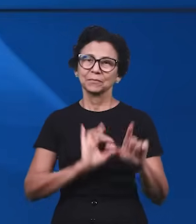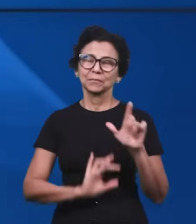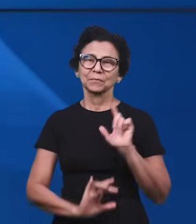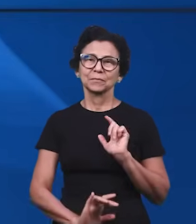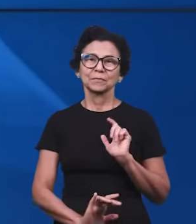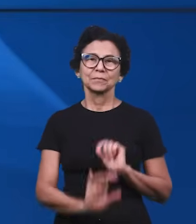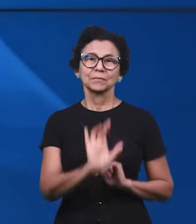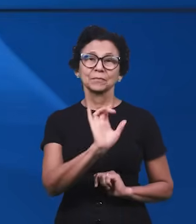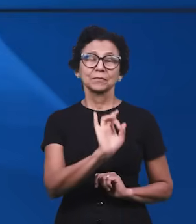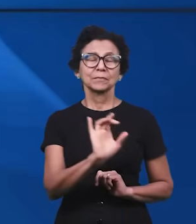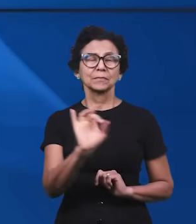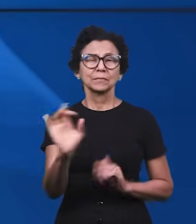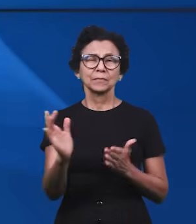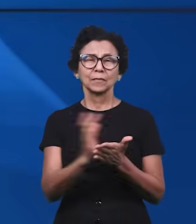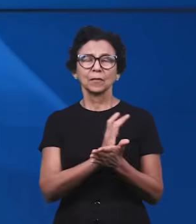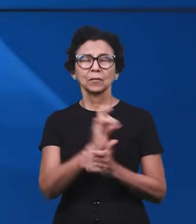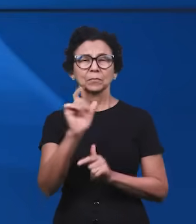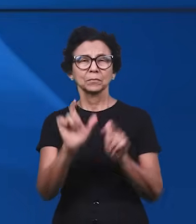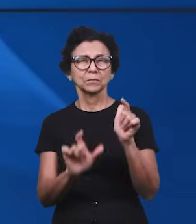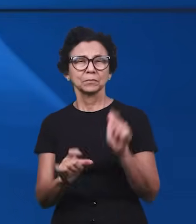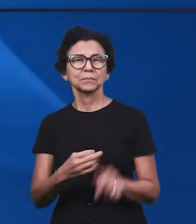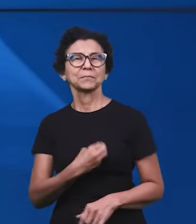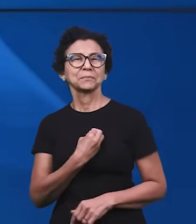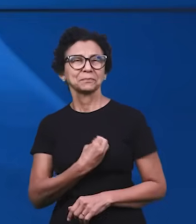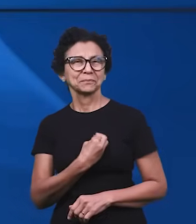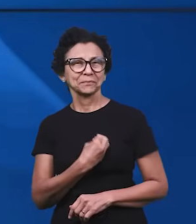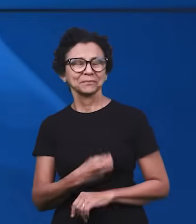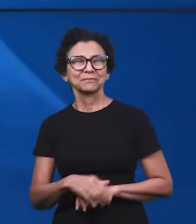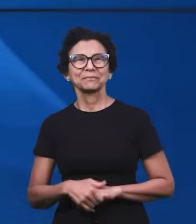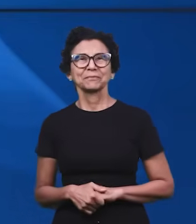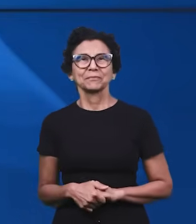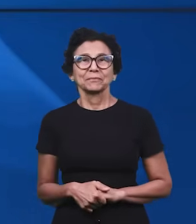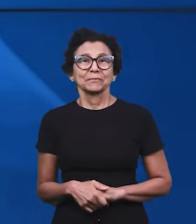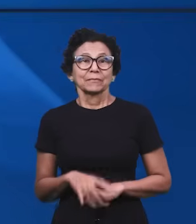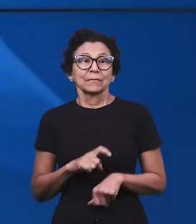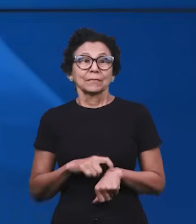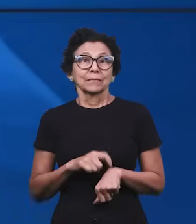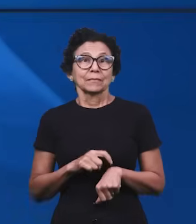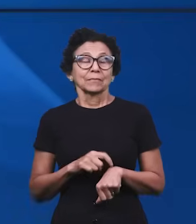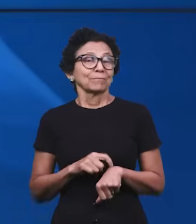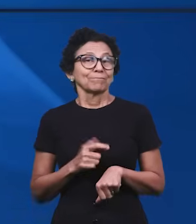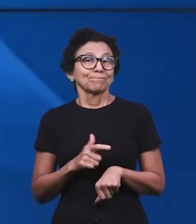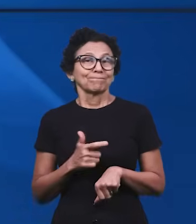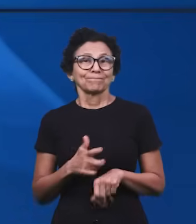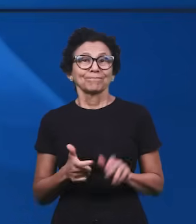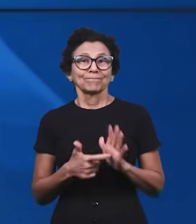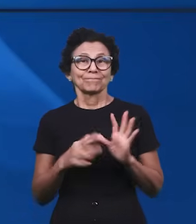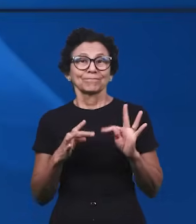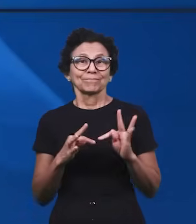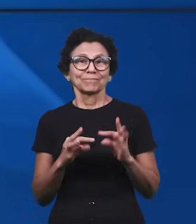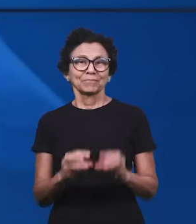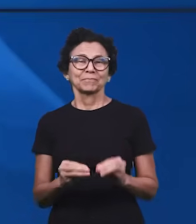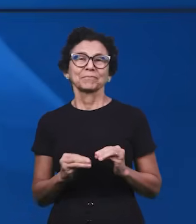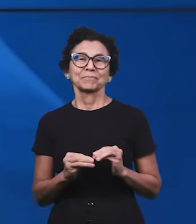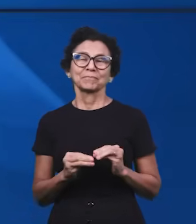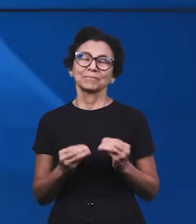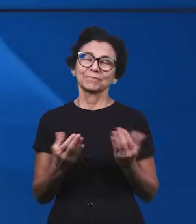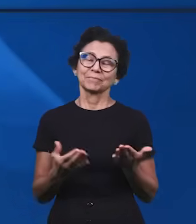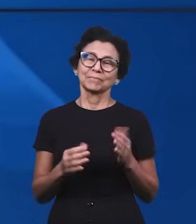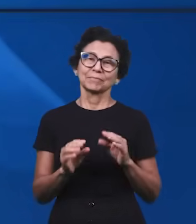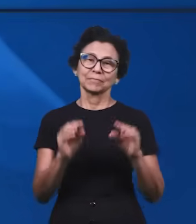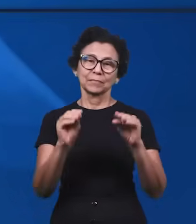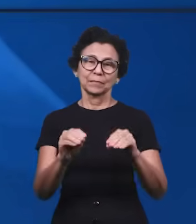cada um dos irmãos algumas participações que foram enviadas. Não dá tempo de mostrar tudo na EBD, então a gente sempre